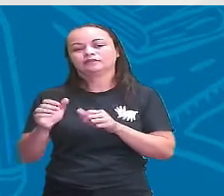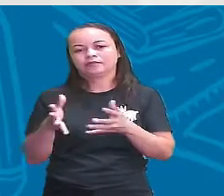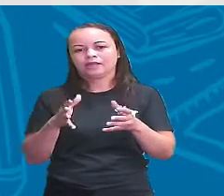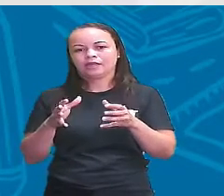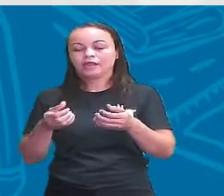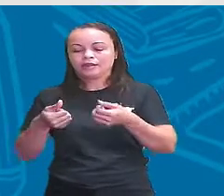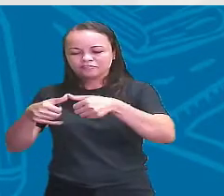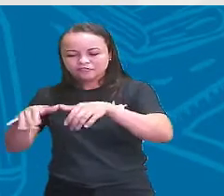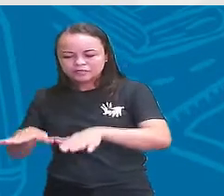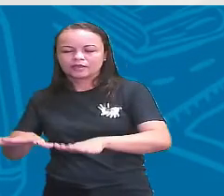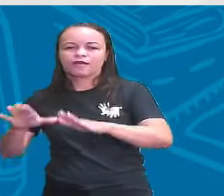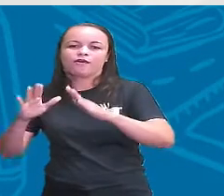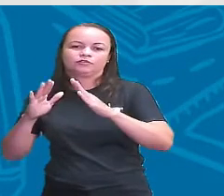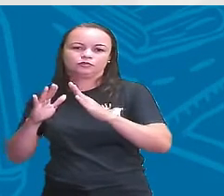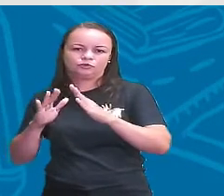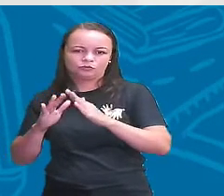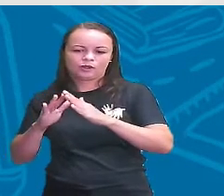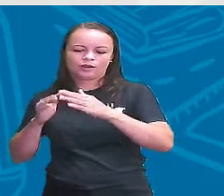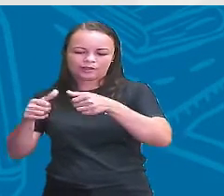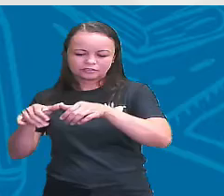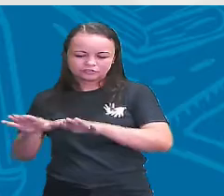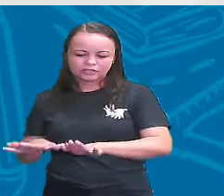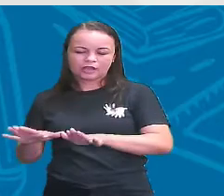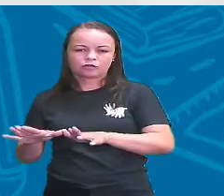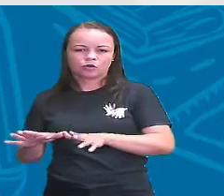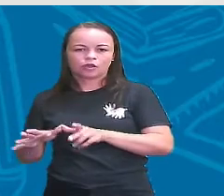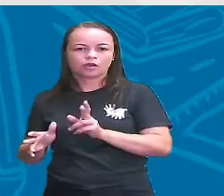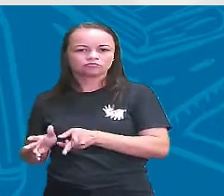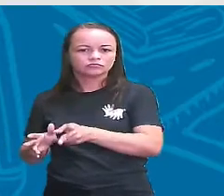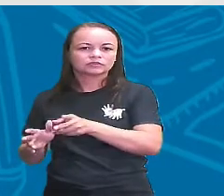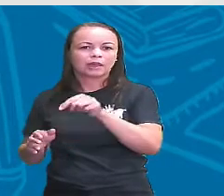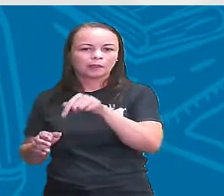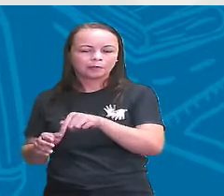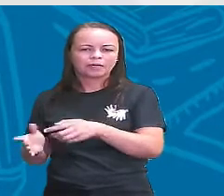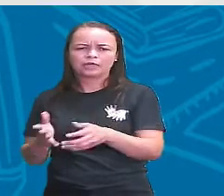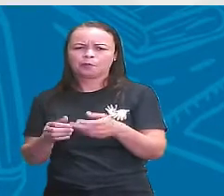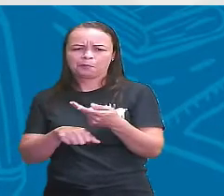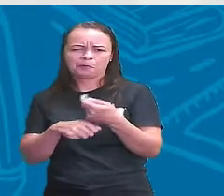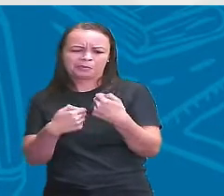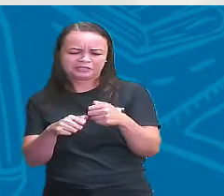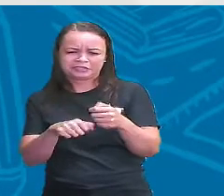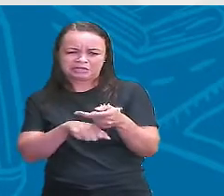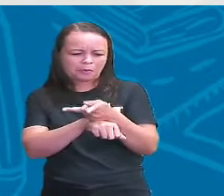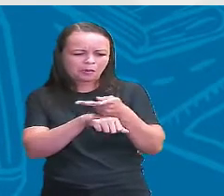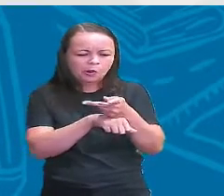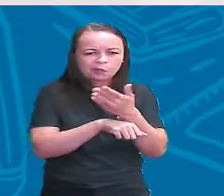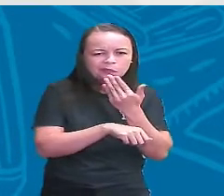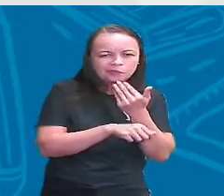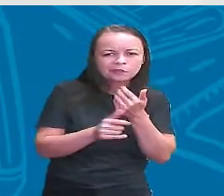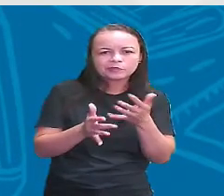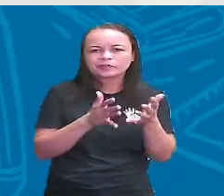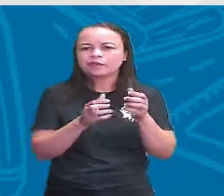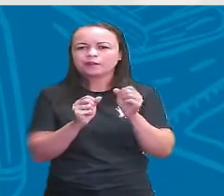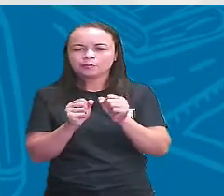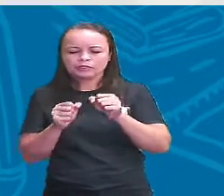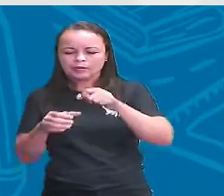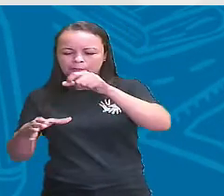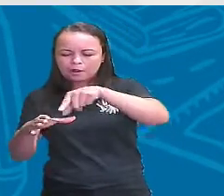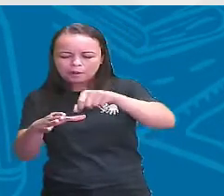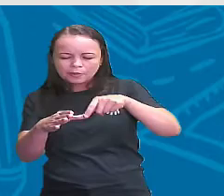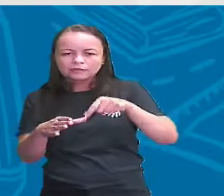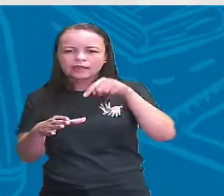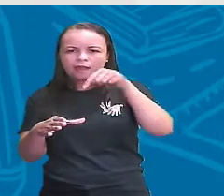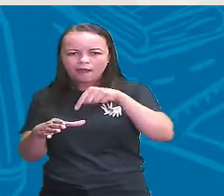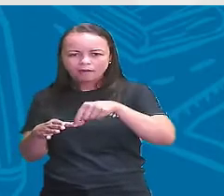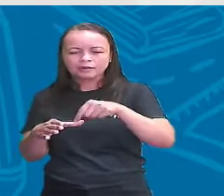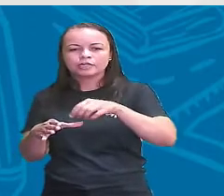procurando alimento ou procurando comida, certo? Porque ele agora poderia plantar, ele poderia colher, ele poderia